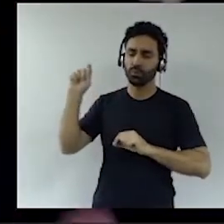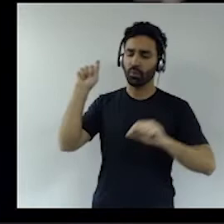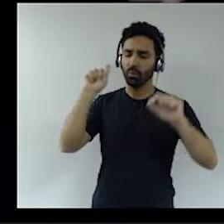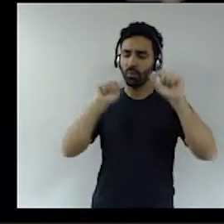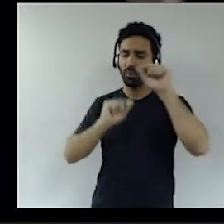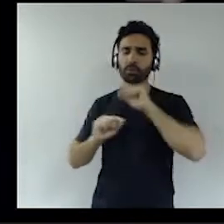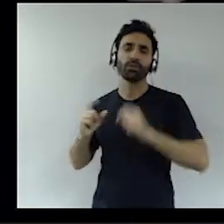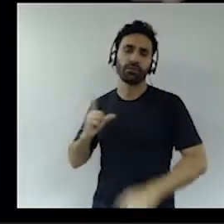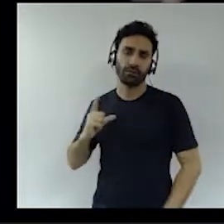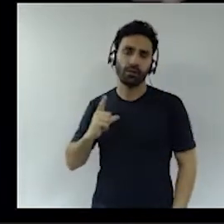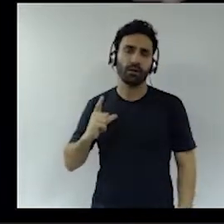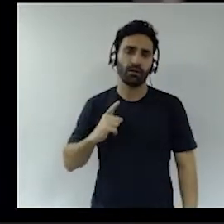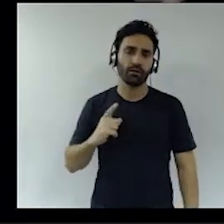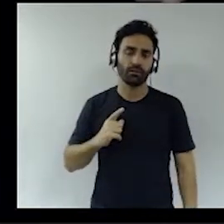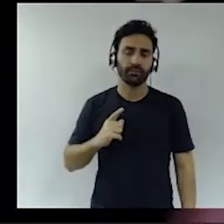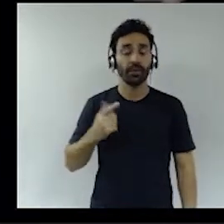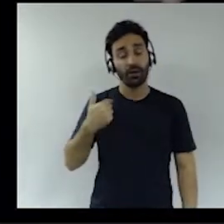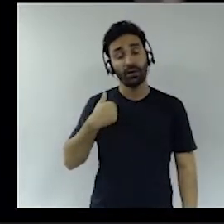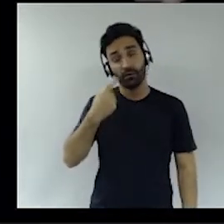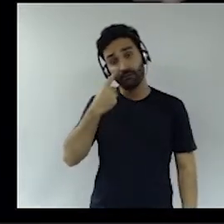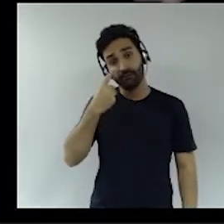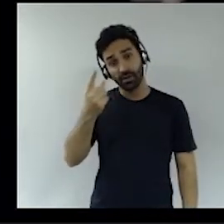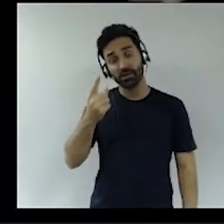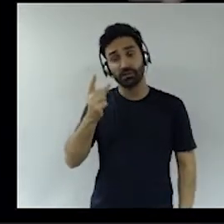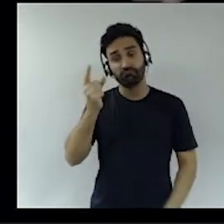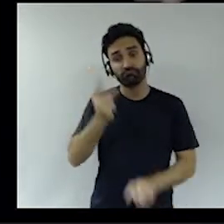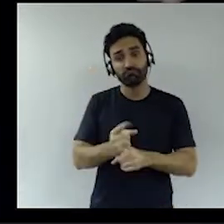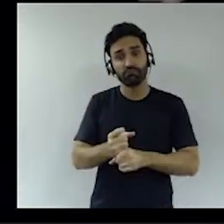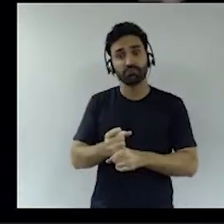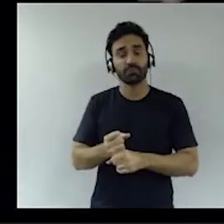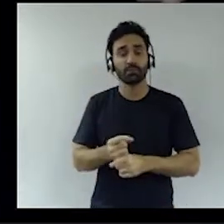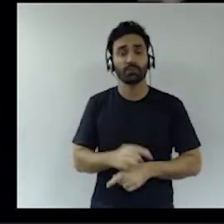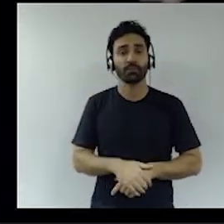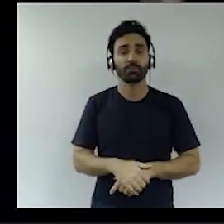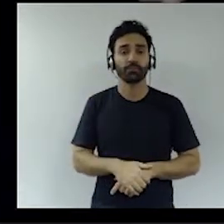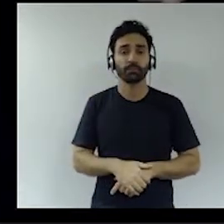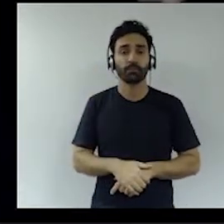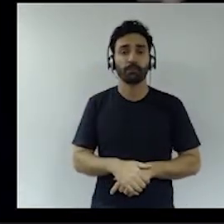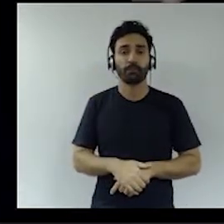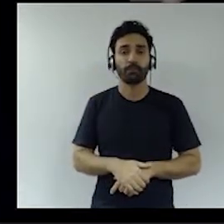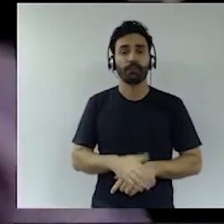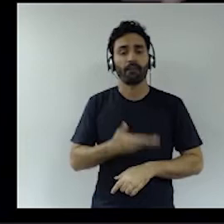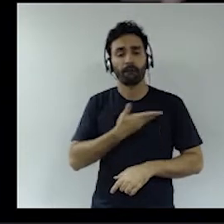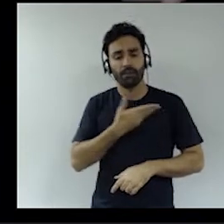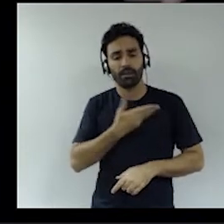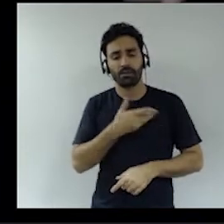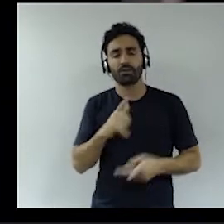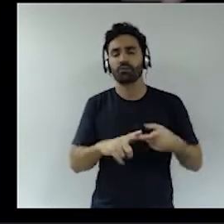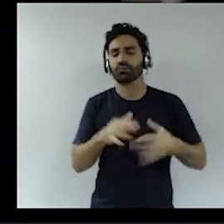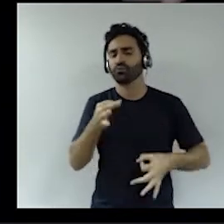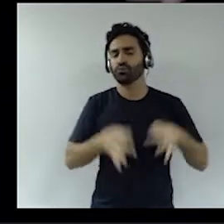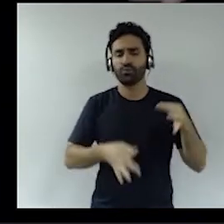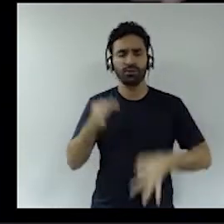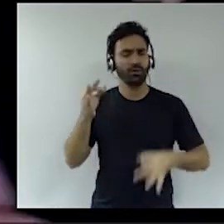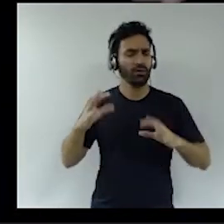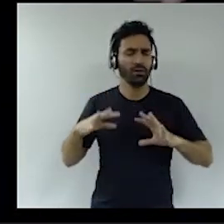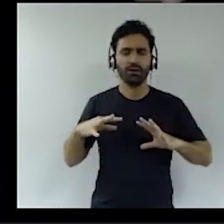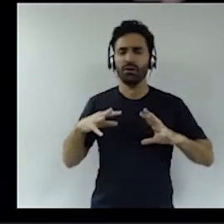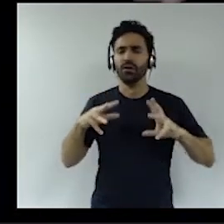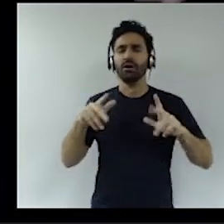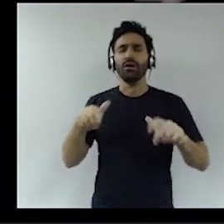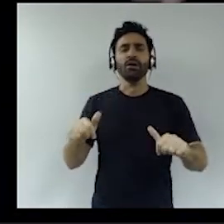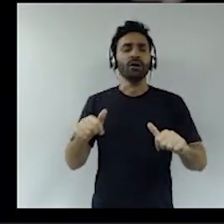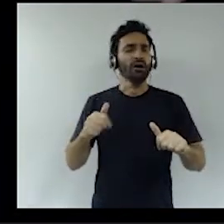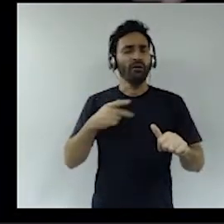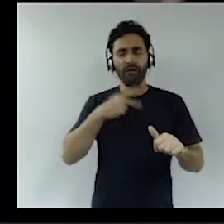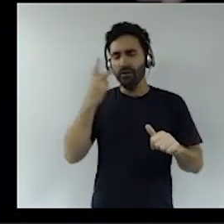Eu, quando verifiquei isso, e verifiquei colegas, magistrados de todas as instâncias, dizendo que